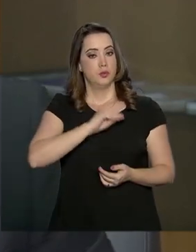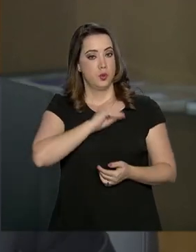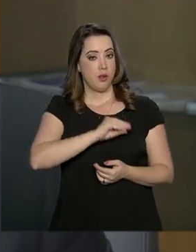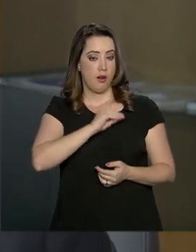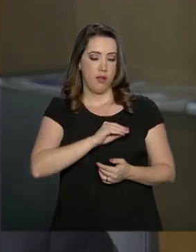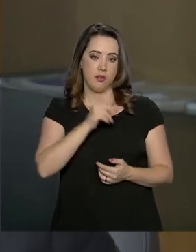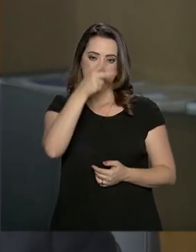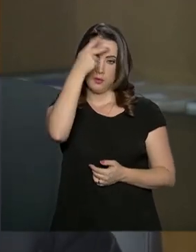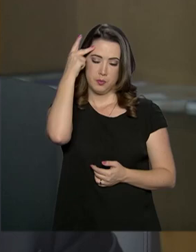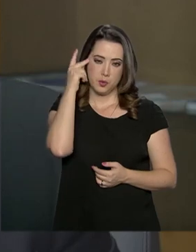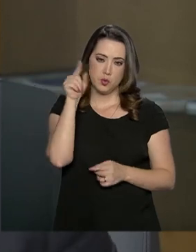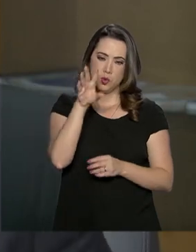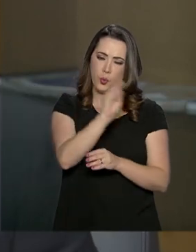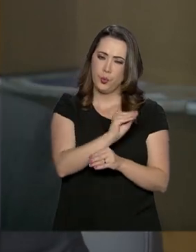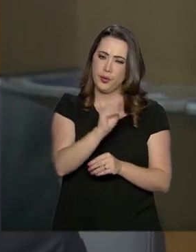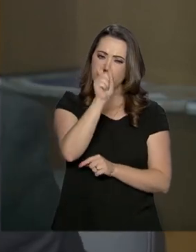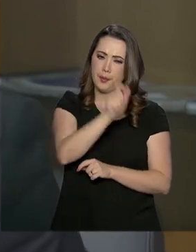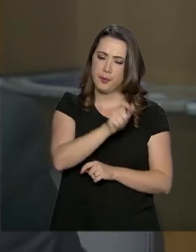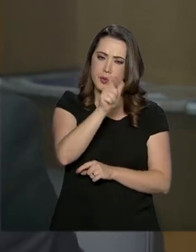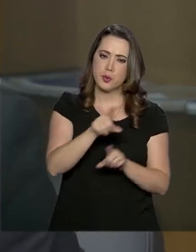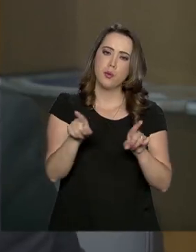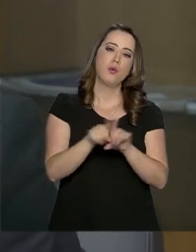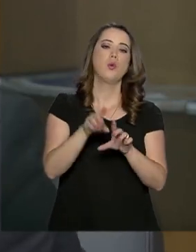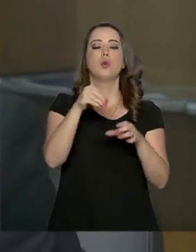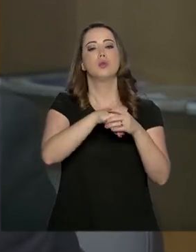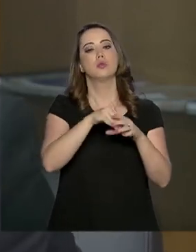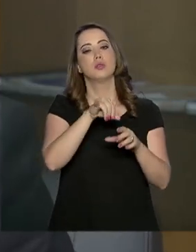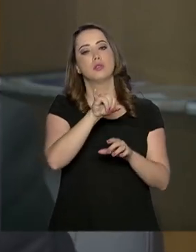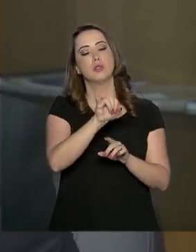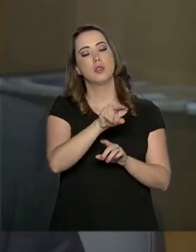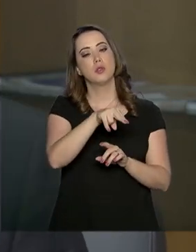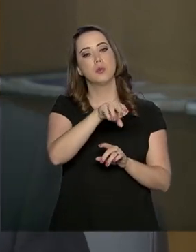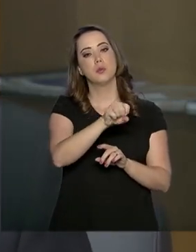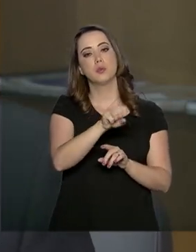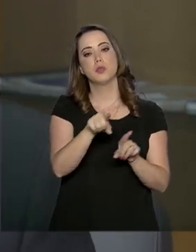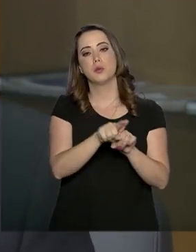preservando a informação do beneficiário dentro do INSS e dos outros parceiros.